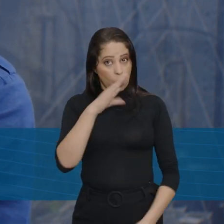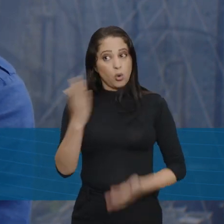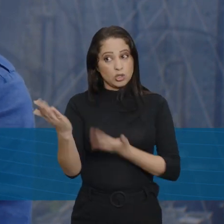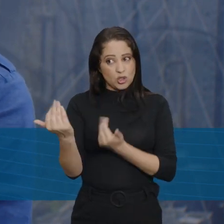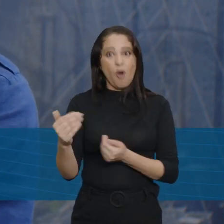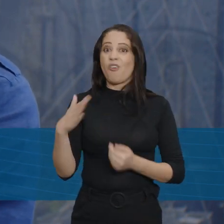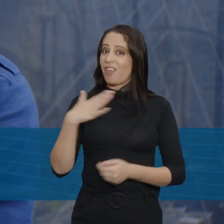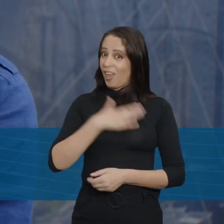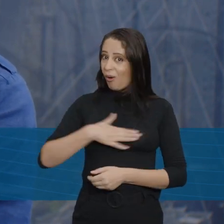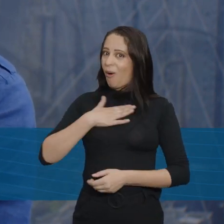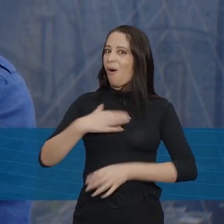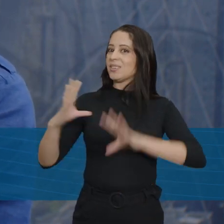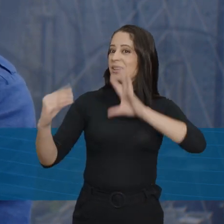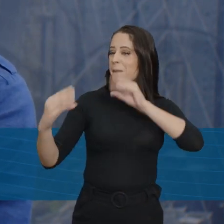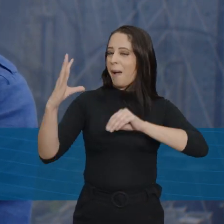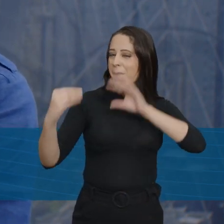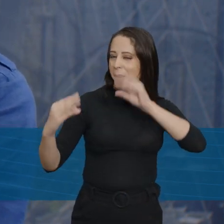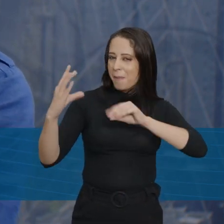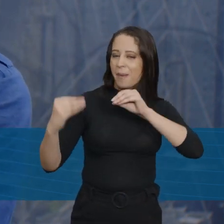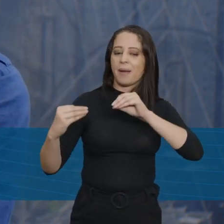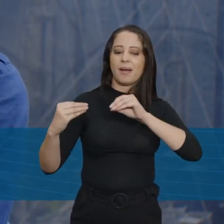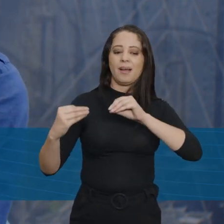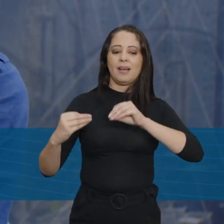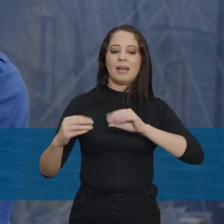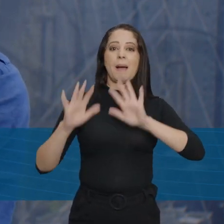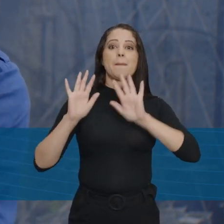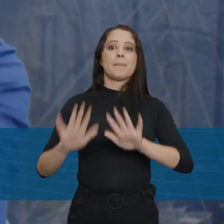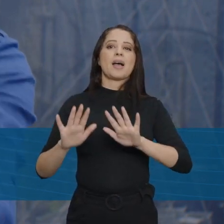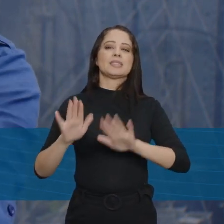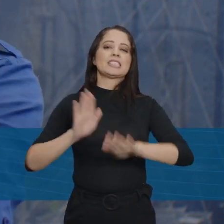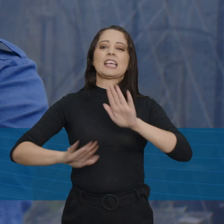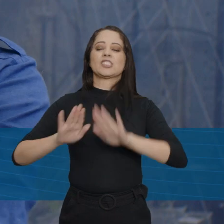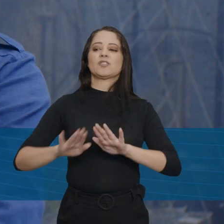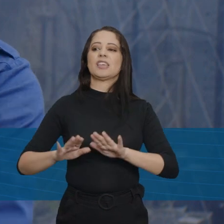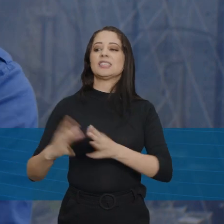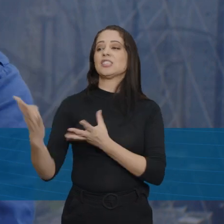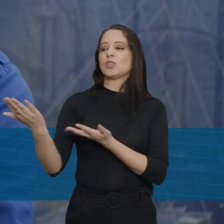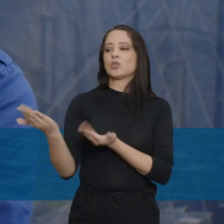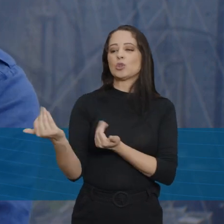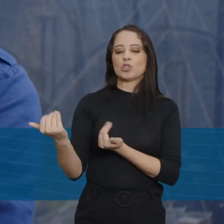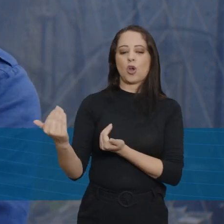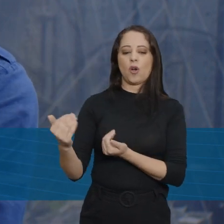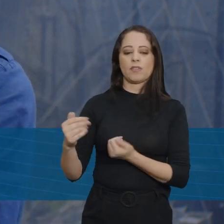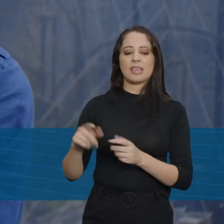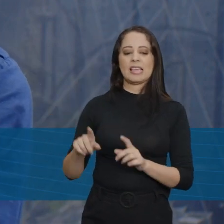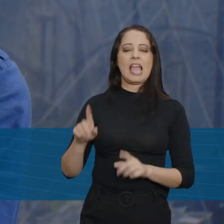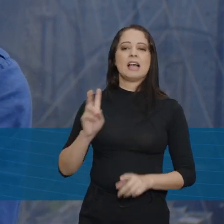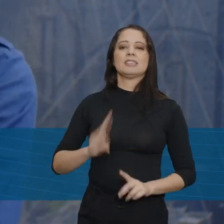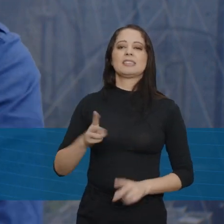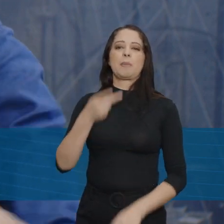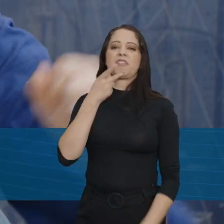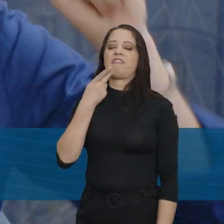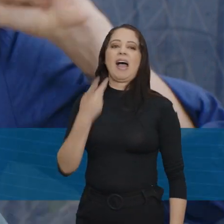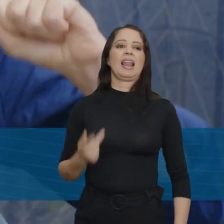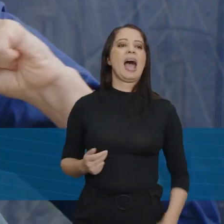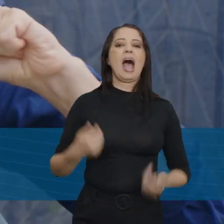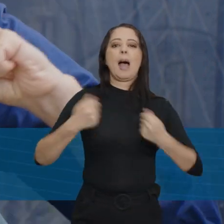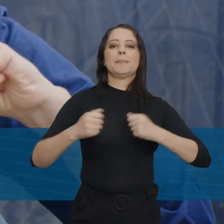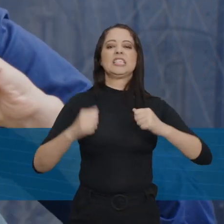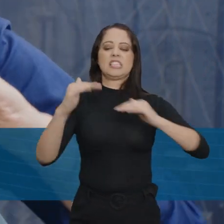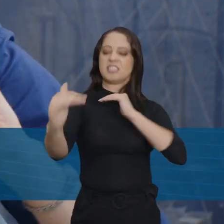discutir. Mas eu vejo, às vezes, que também eles ficam muito teóricos. Então, assim, eles falam assim, a gente tem que